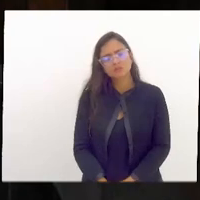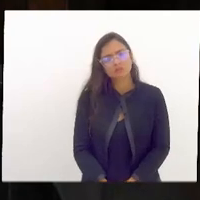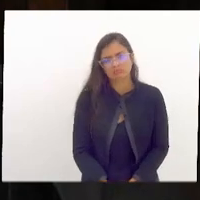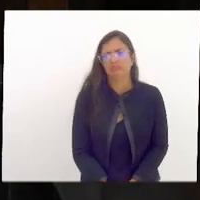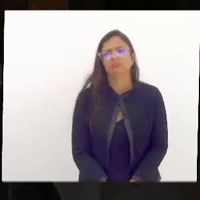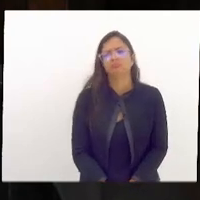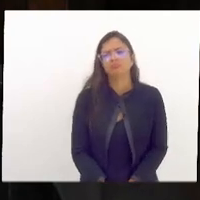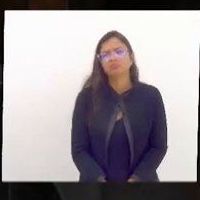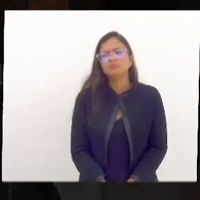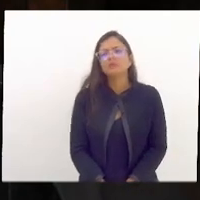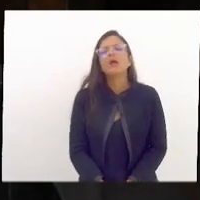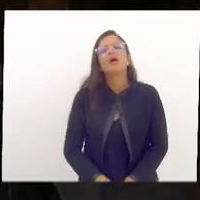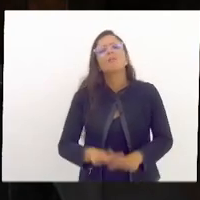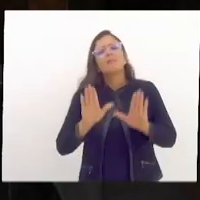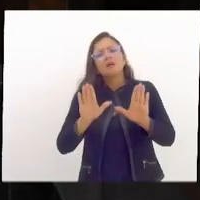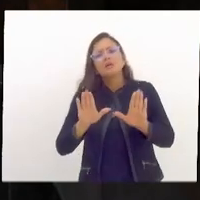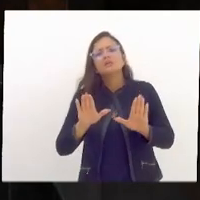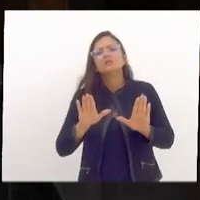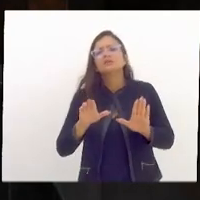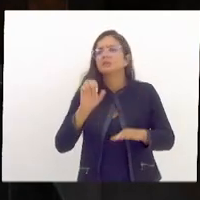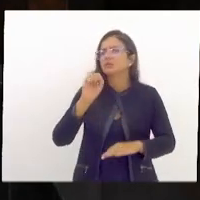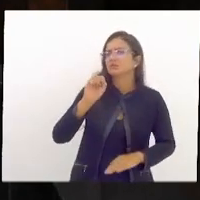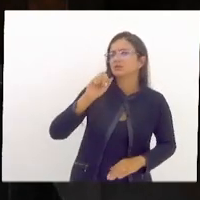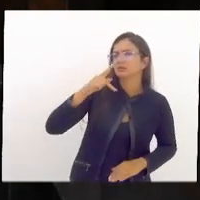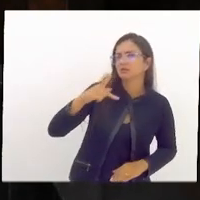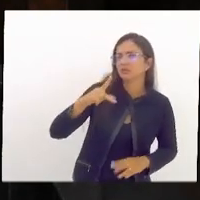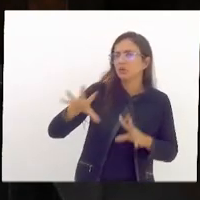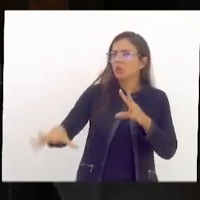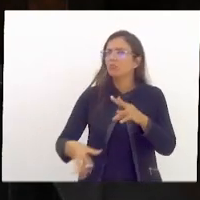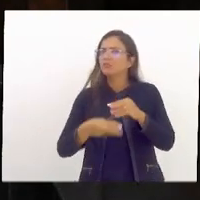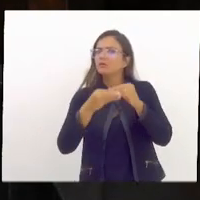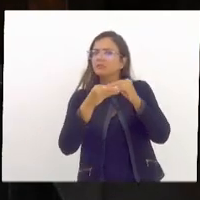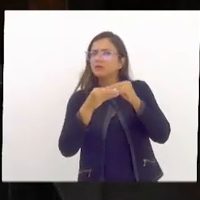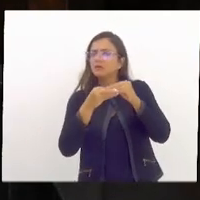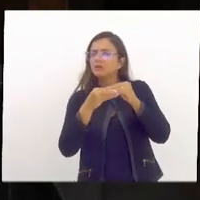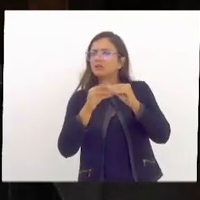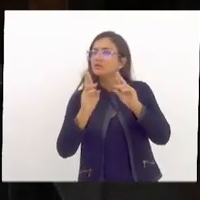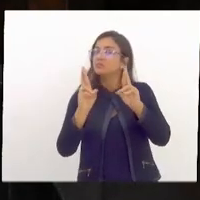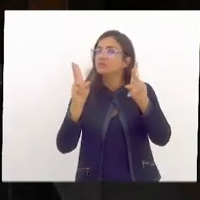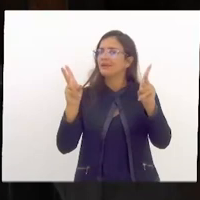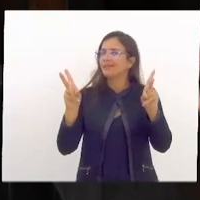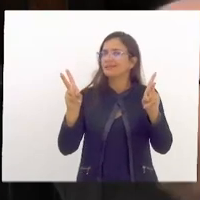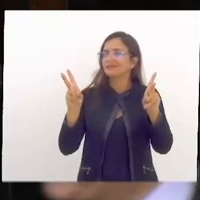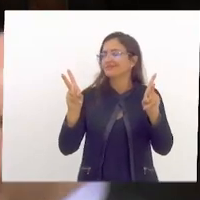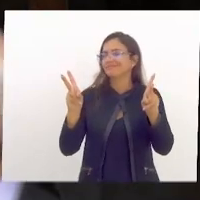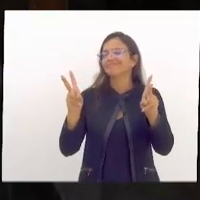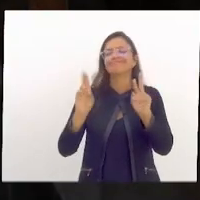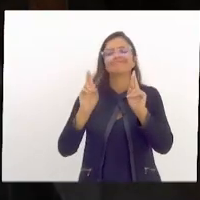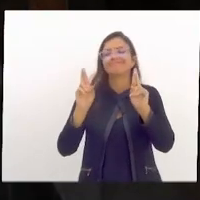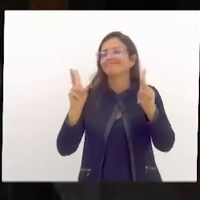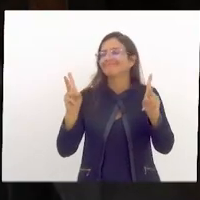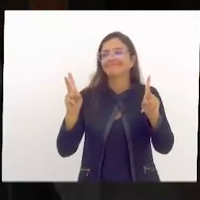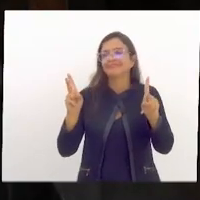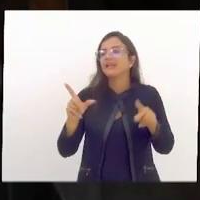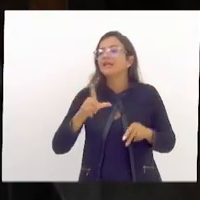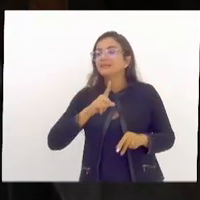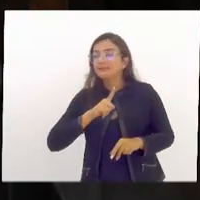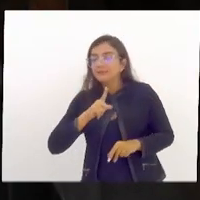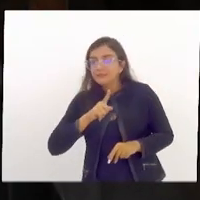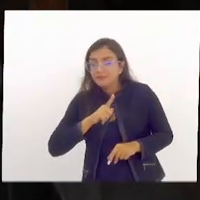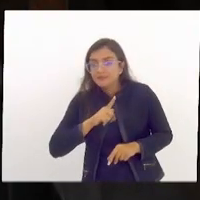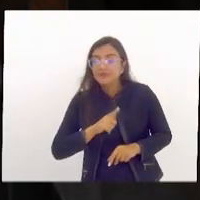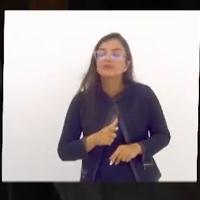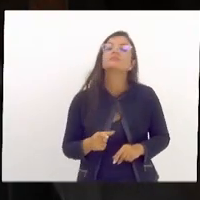Só que, diferente do que é uma aposentadoria complementar, onde você tem a definição da contribuição